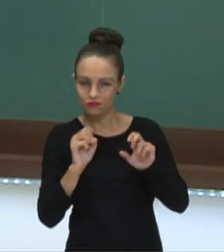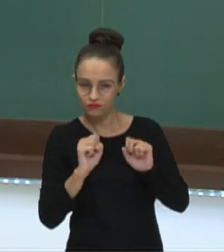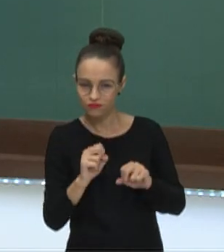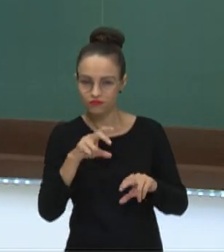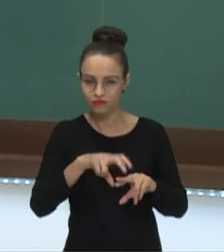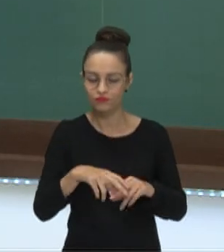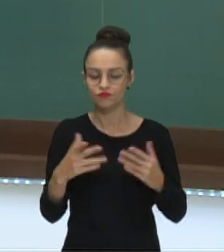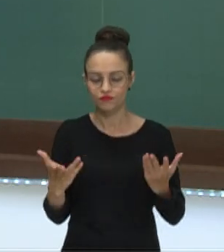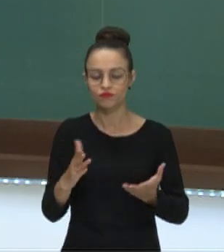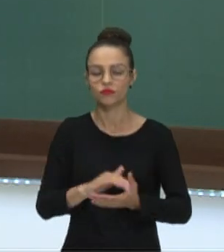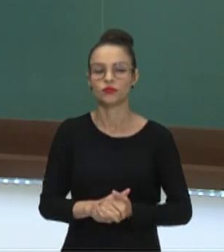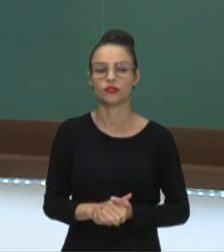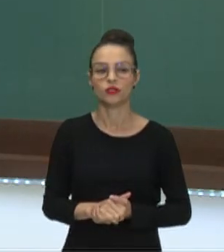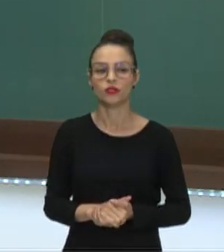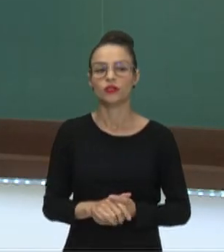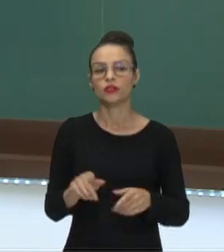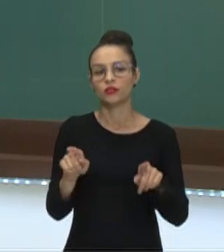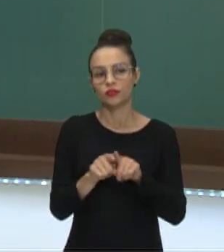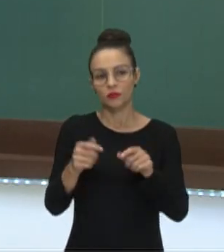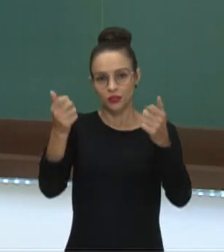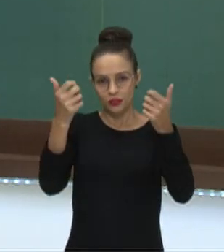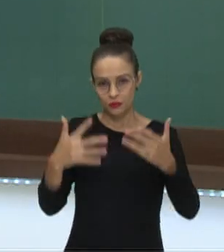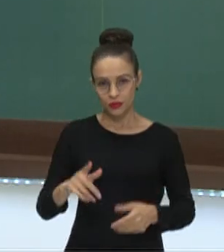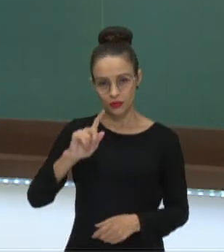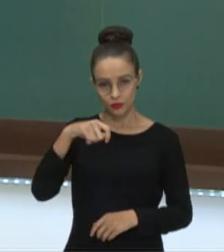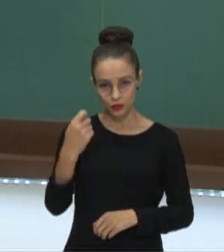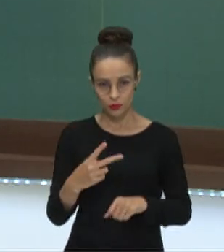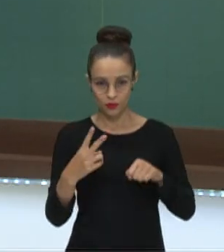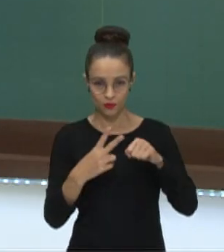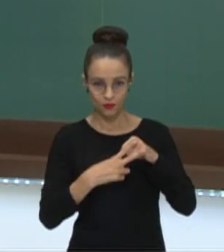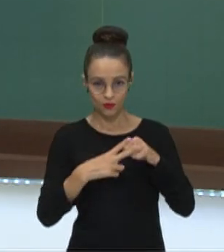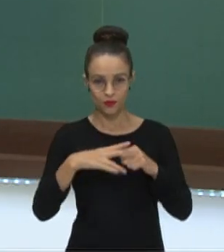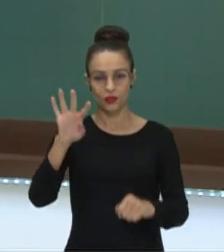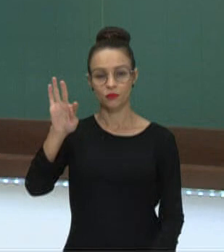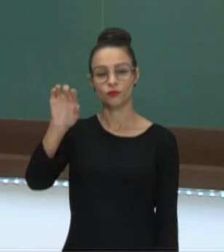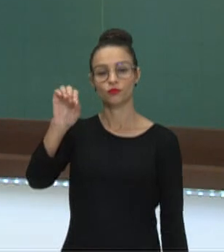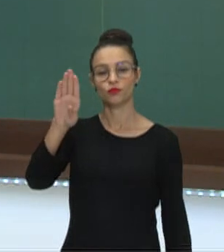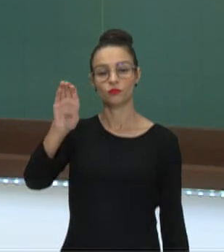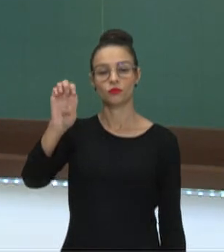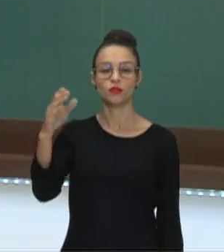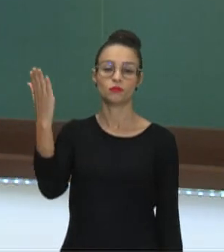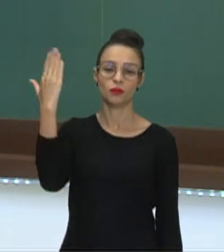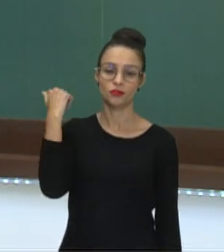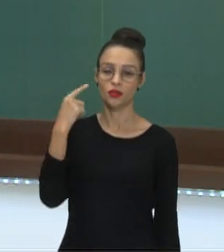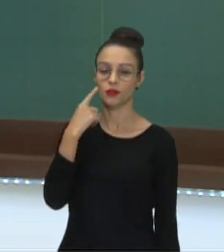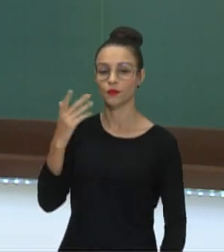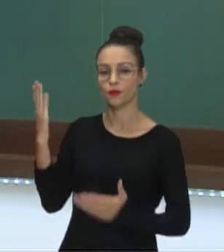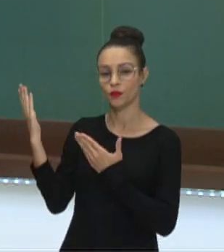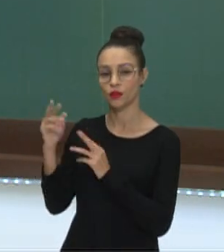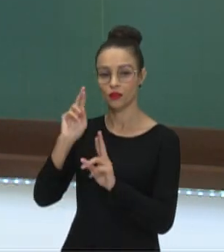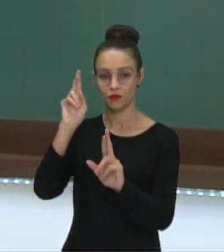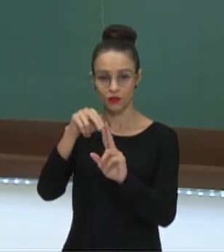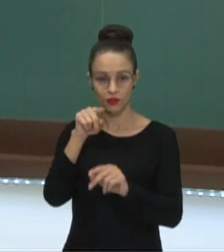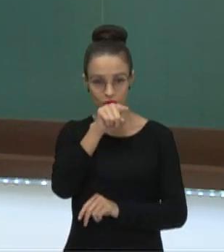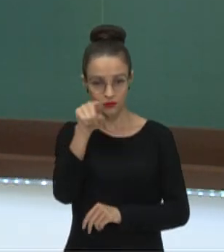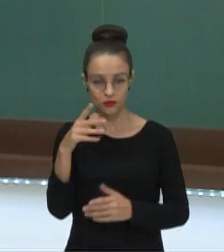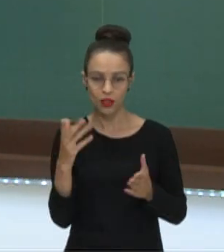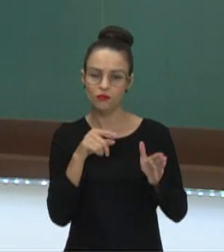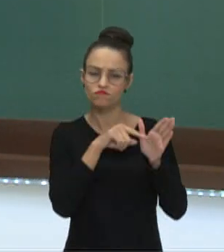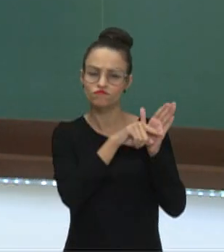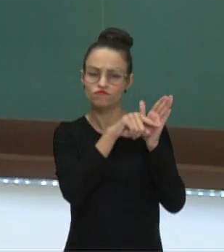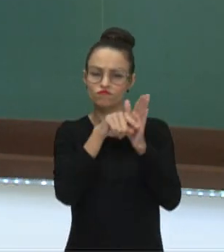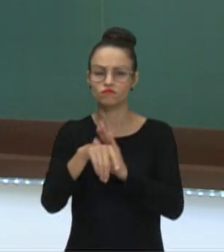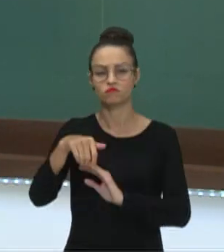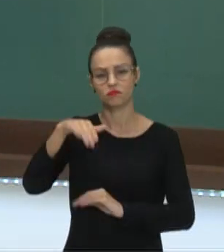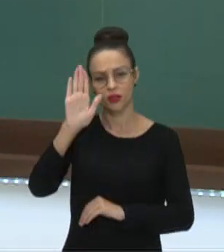né? E falamos também do uso do verbo to be no passado, ok? Temos as referências, se você quiser se aprofundar